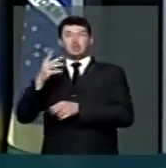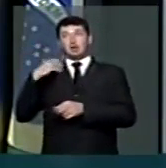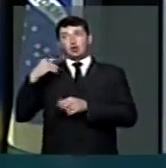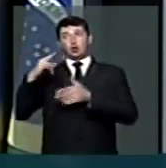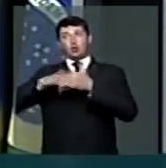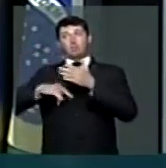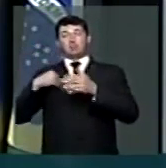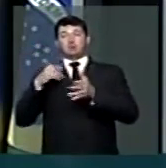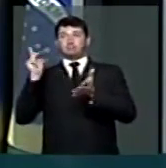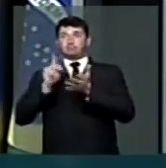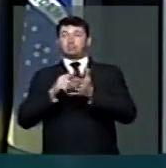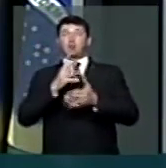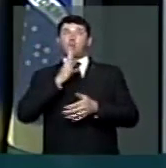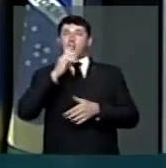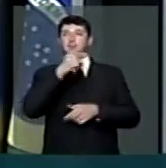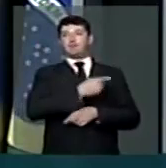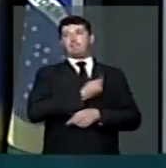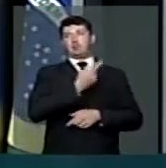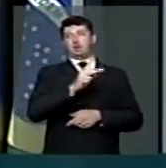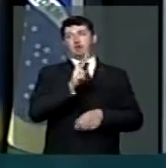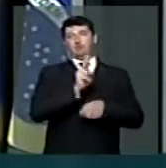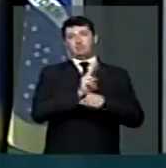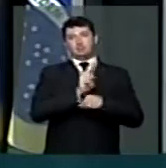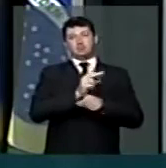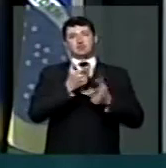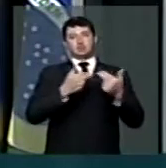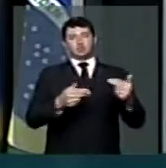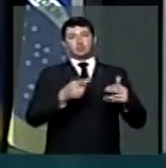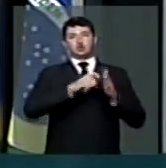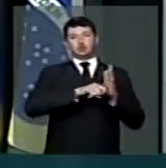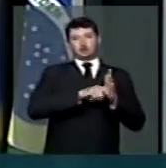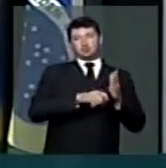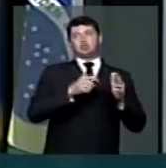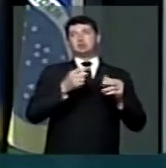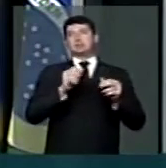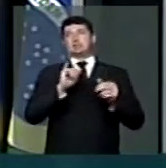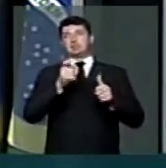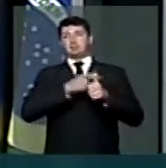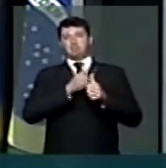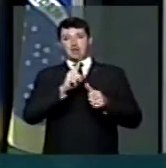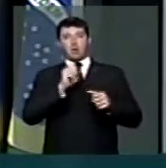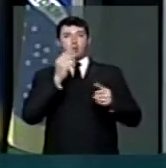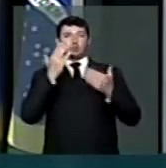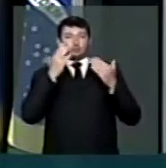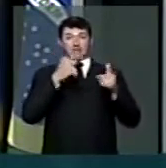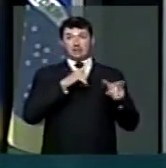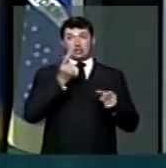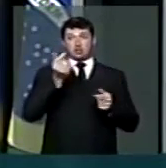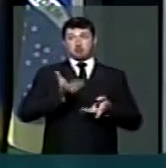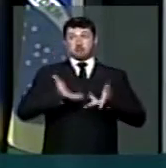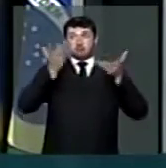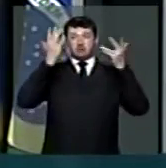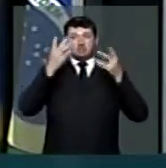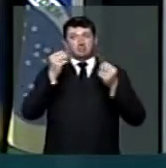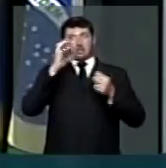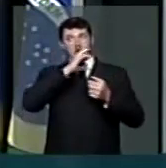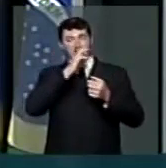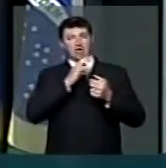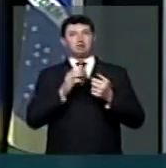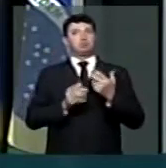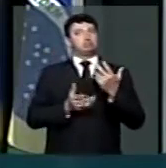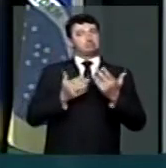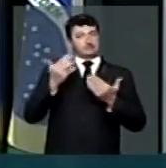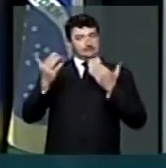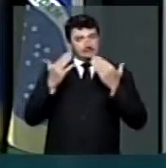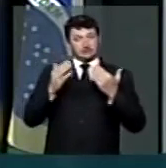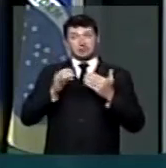realidade patrimonial e fiscal, caso haja qualquer suspeição sobre ele, caso o Ministério Público precise